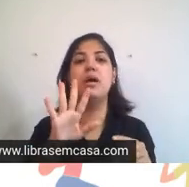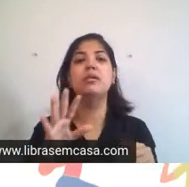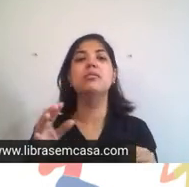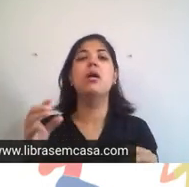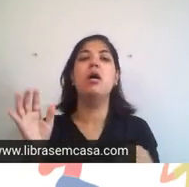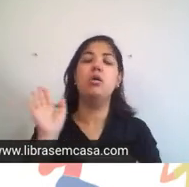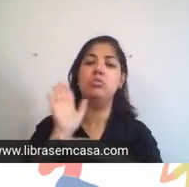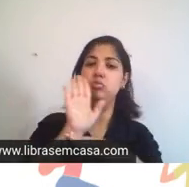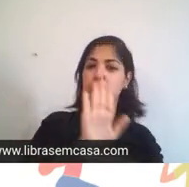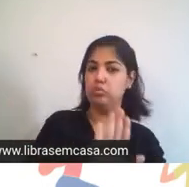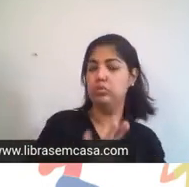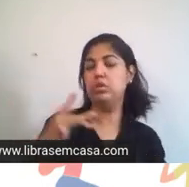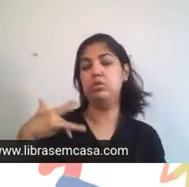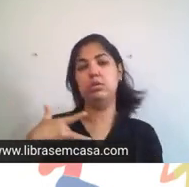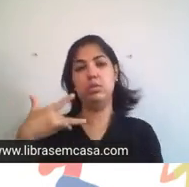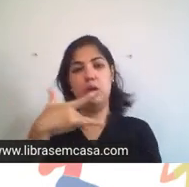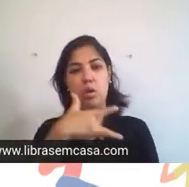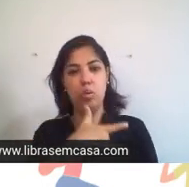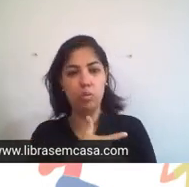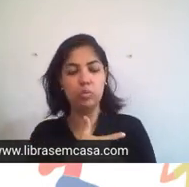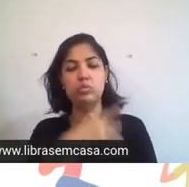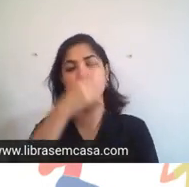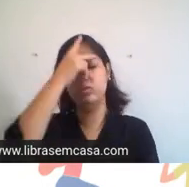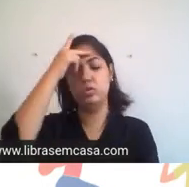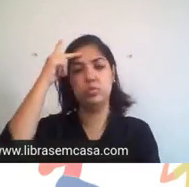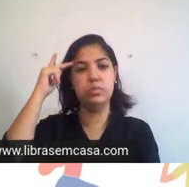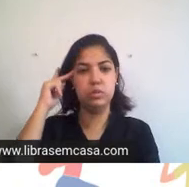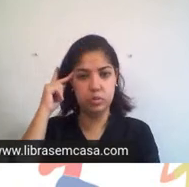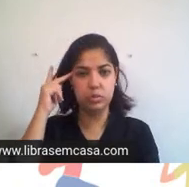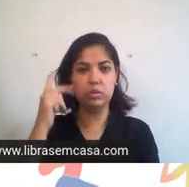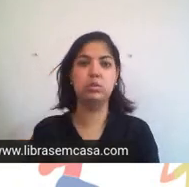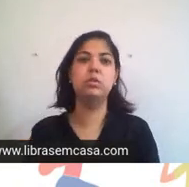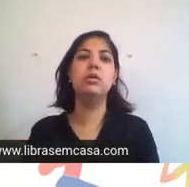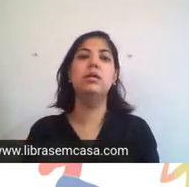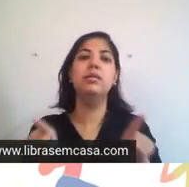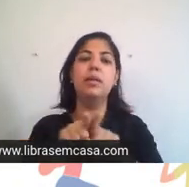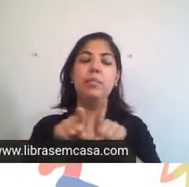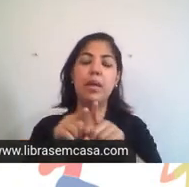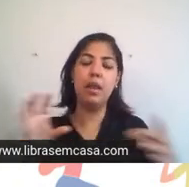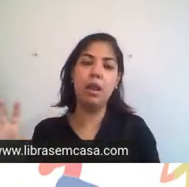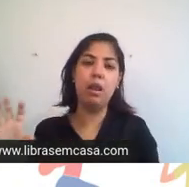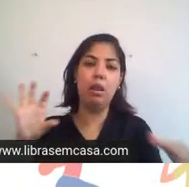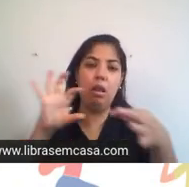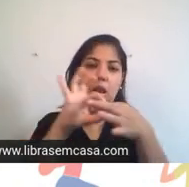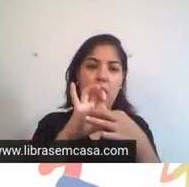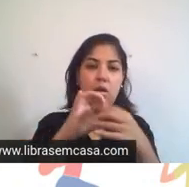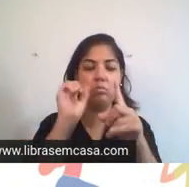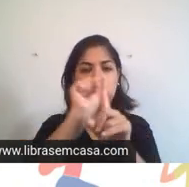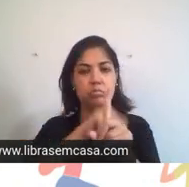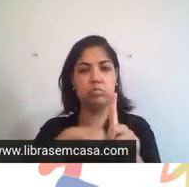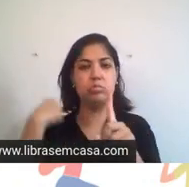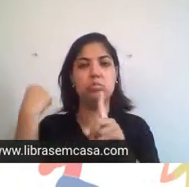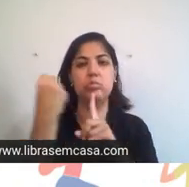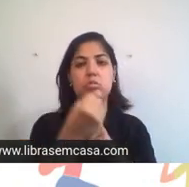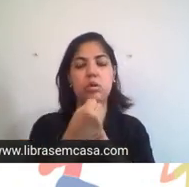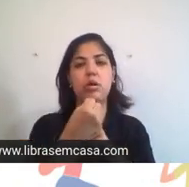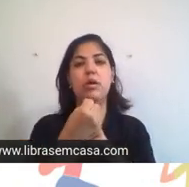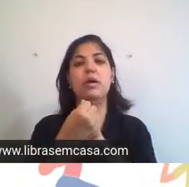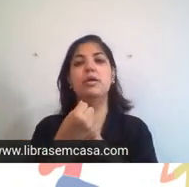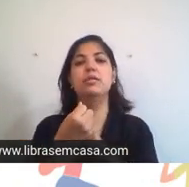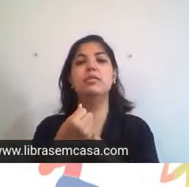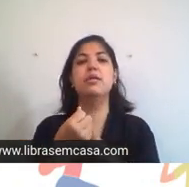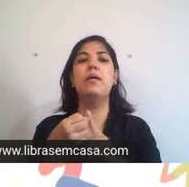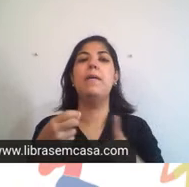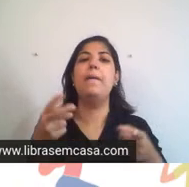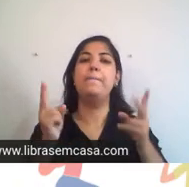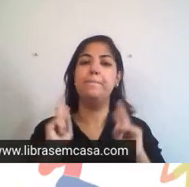pessoas, a construção de um tecido e de laços sociais que são importantes e fundamentais, preservação de cultura, de culturas